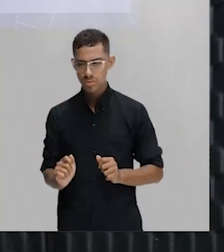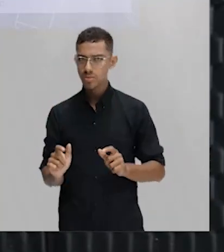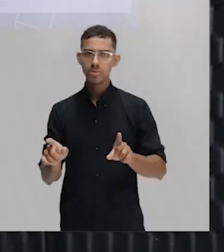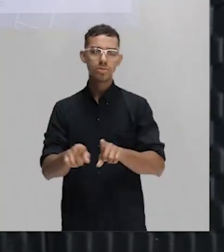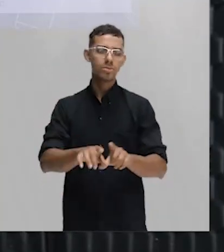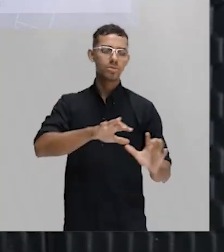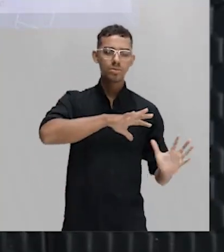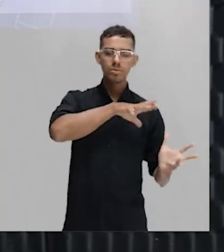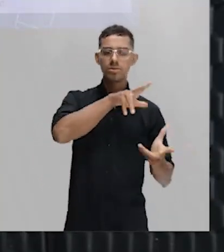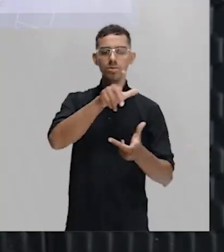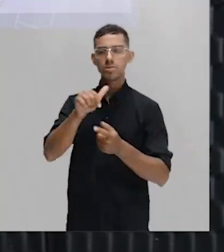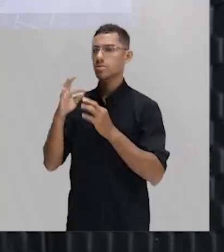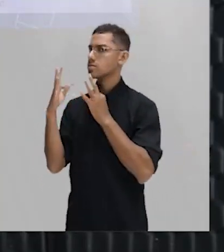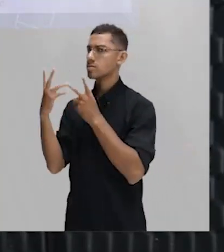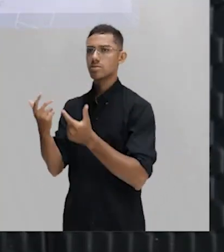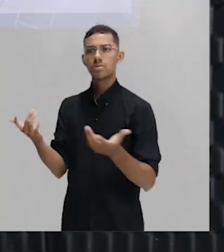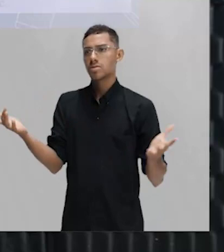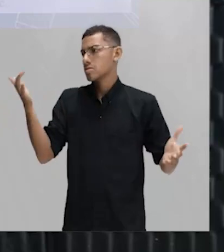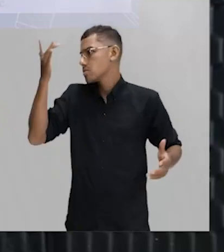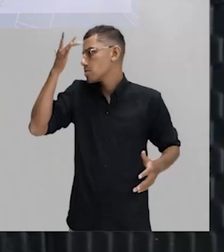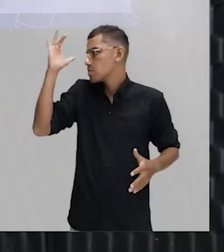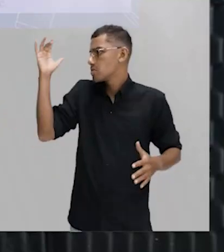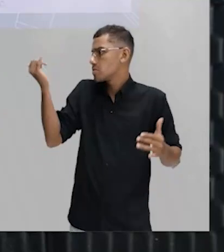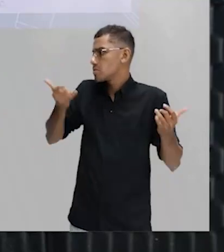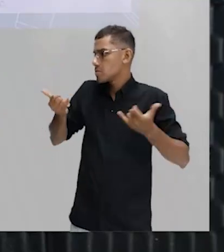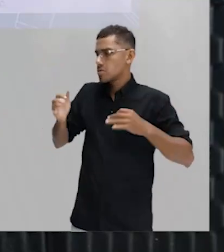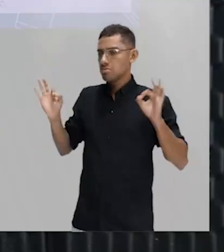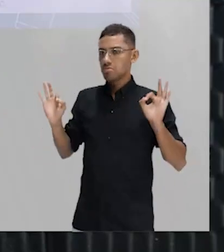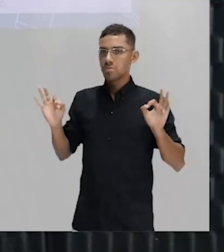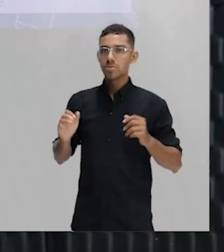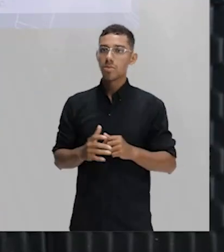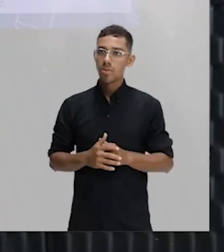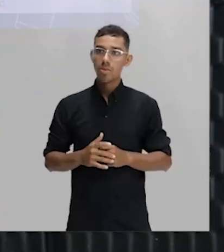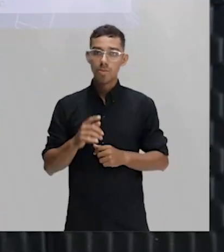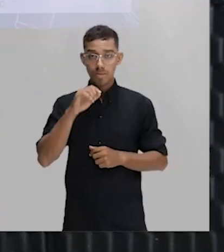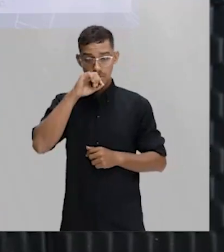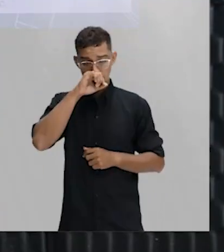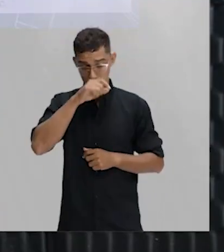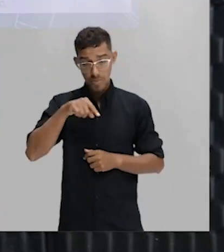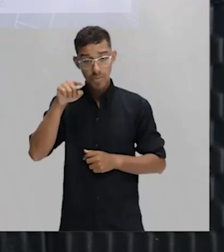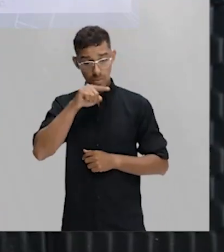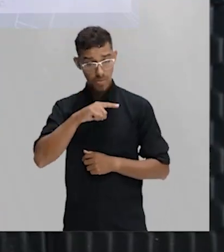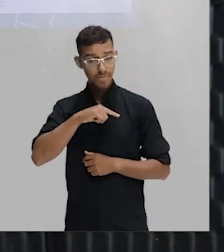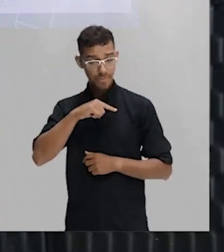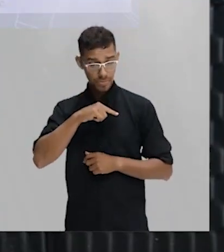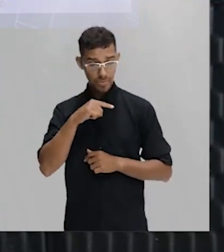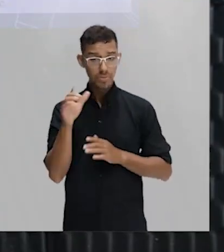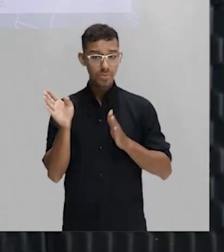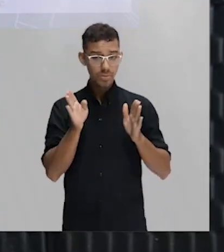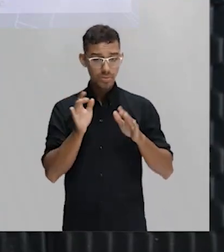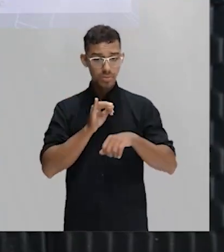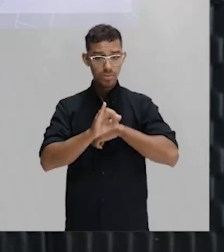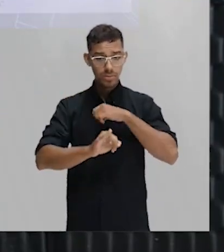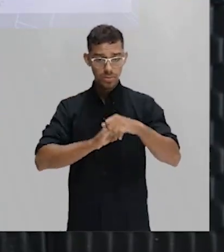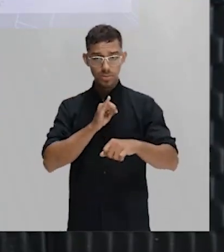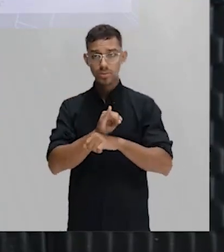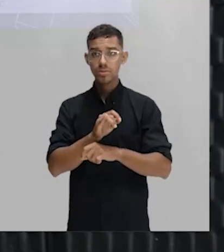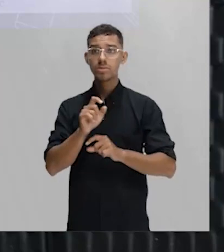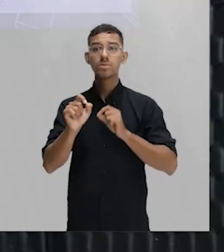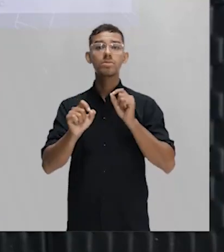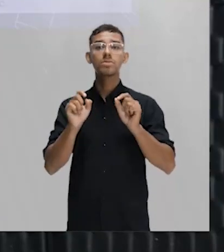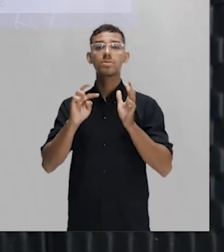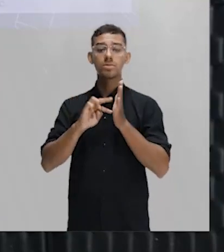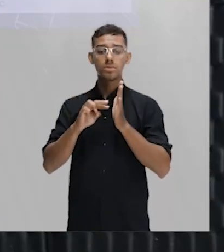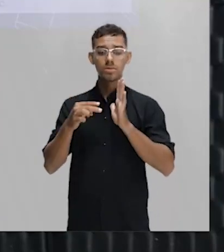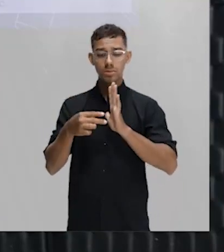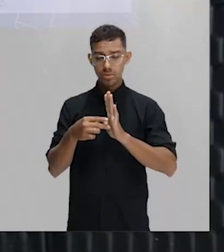quer. Ah, professor, eu não sei, ninguém me falou. Não vem com história. Vocês têm acesso à internet, dá para você pesquisar o que fazer em São